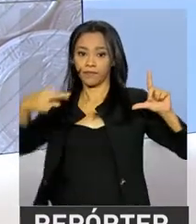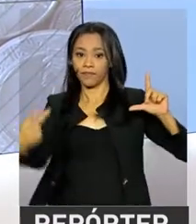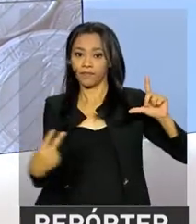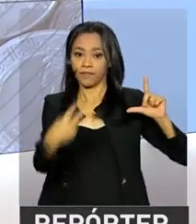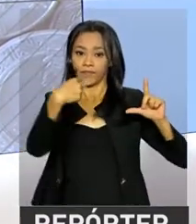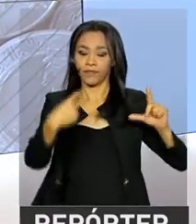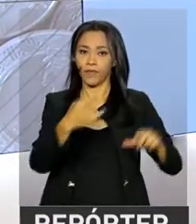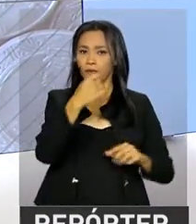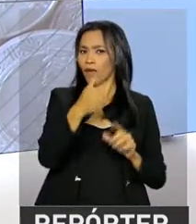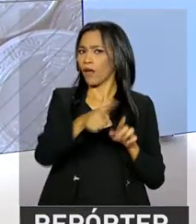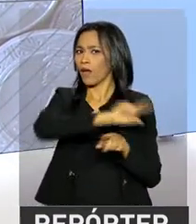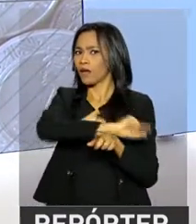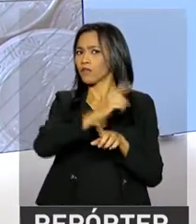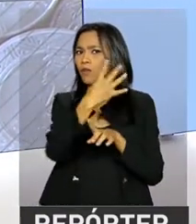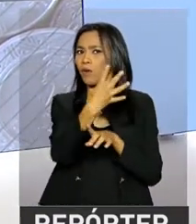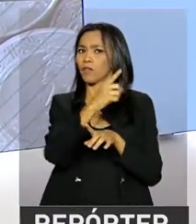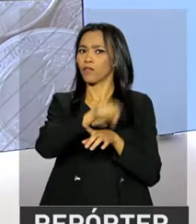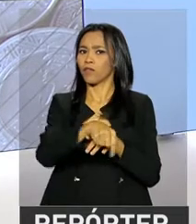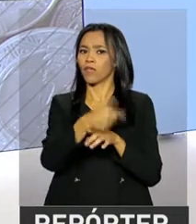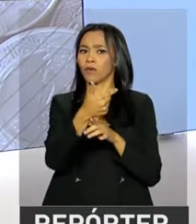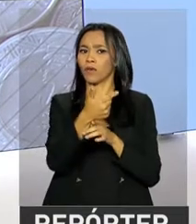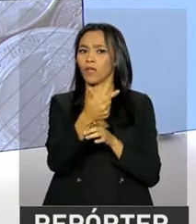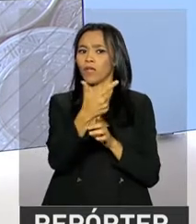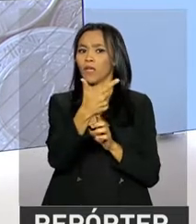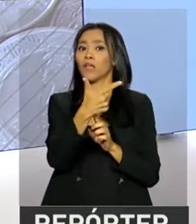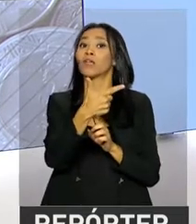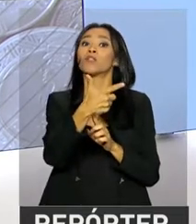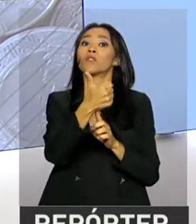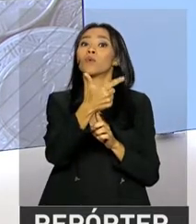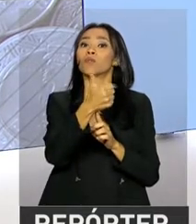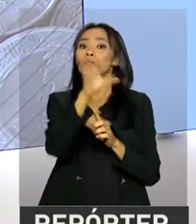que estava em 4,12%, agora passa para